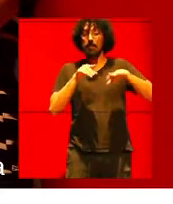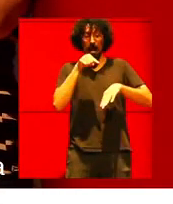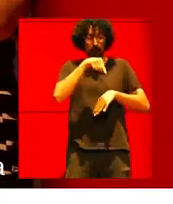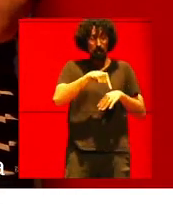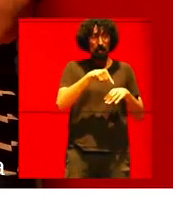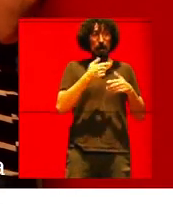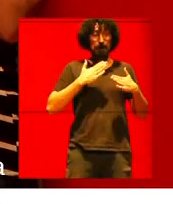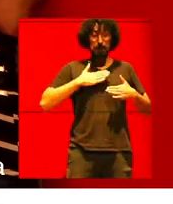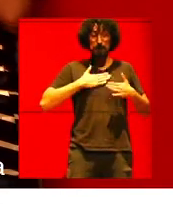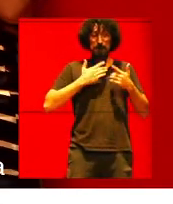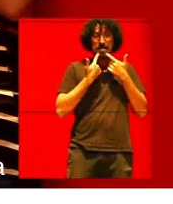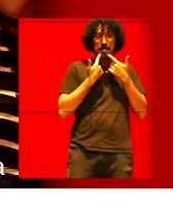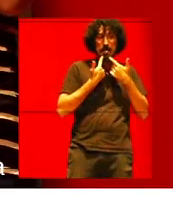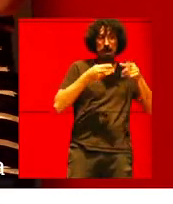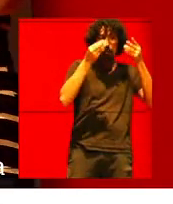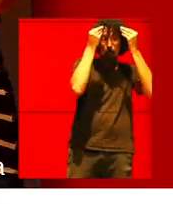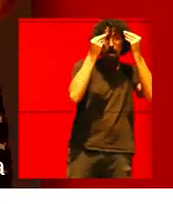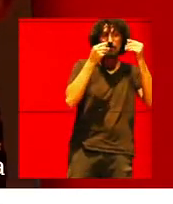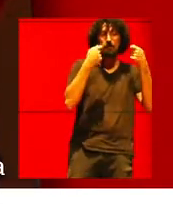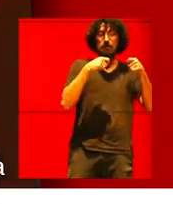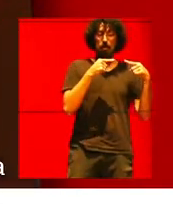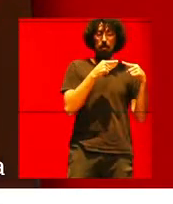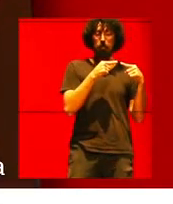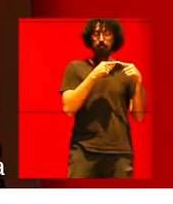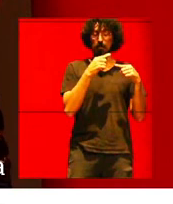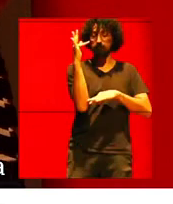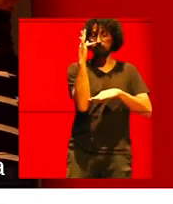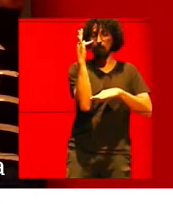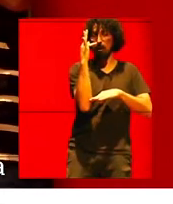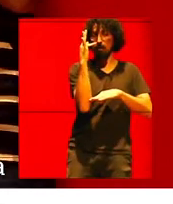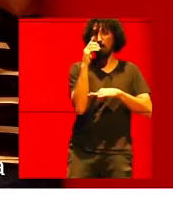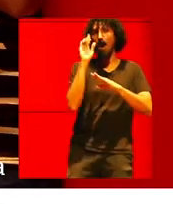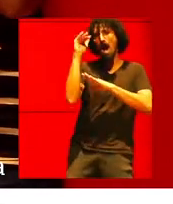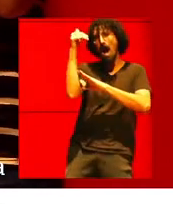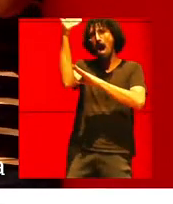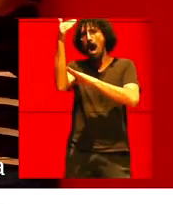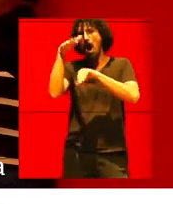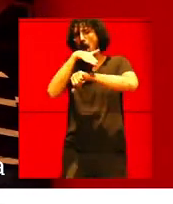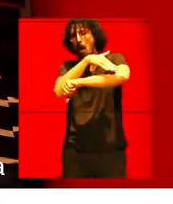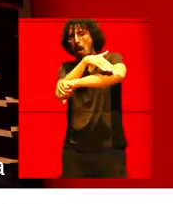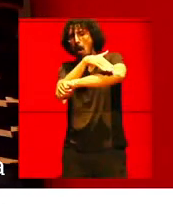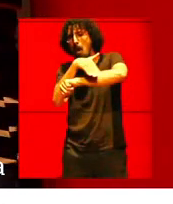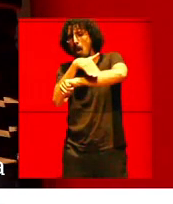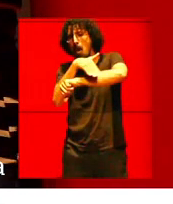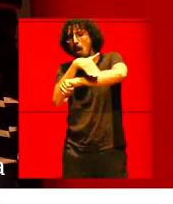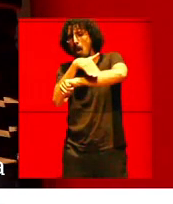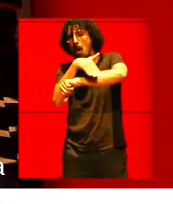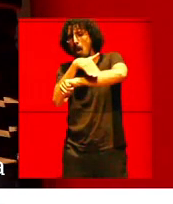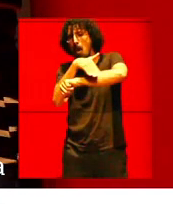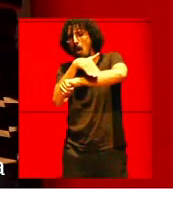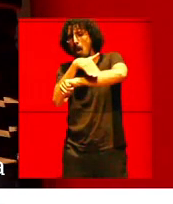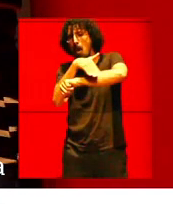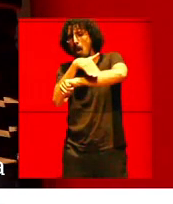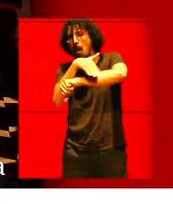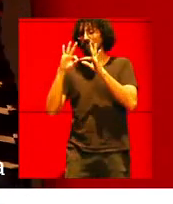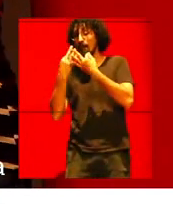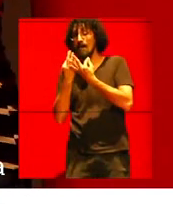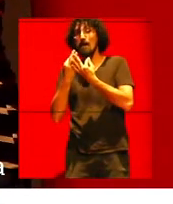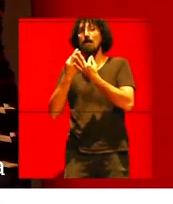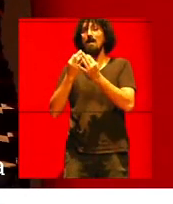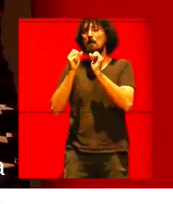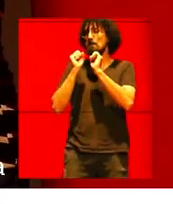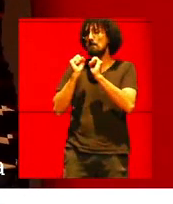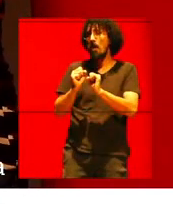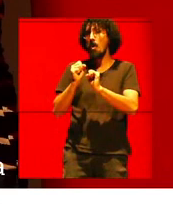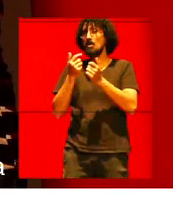Assim é a linguagem. Há situações que a gente precisa usar a linguagem